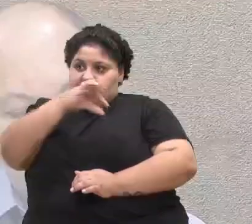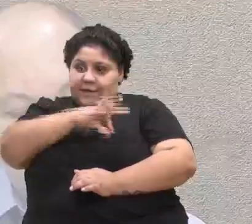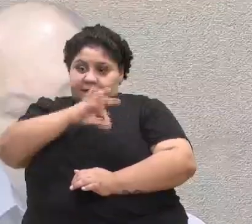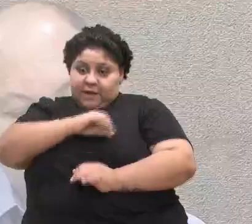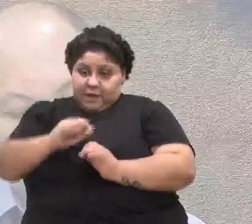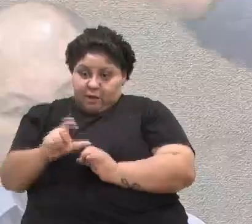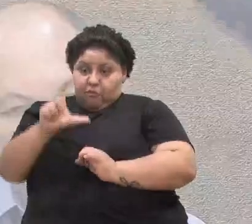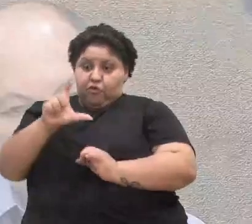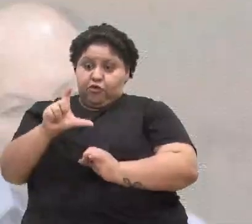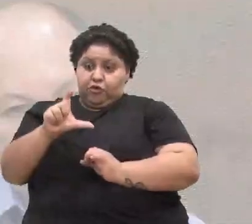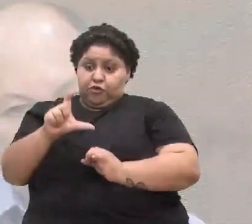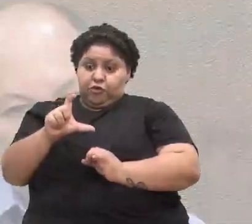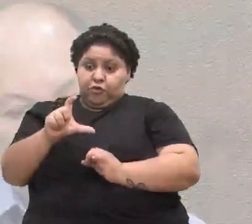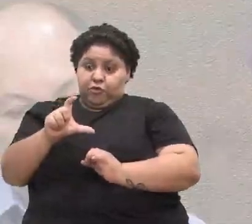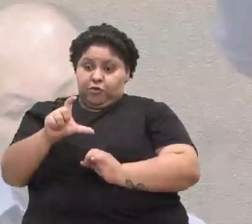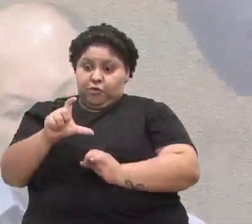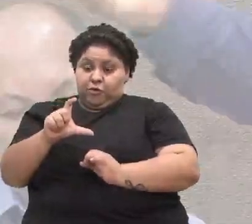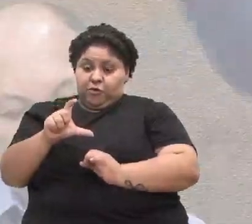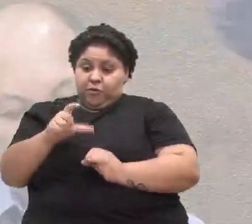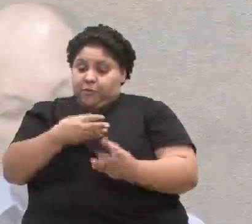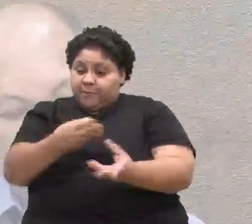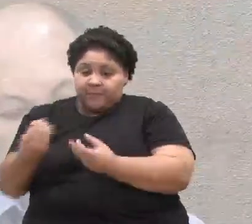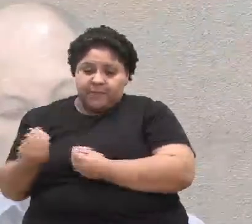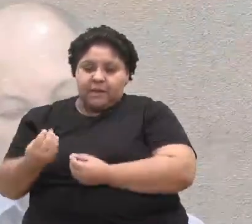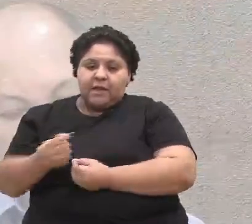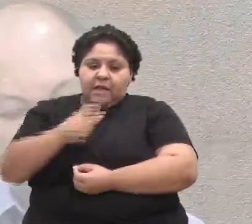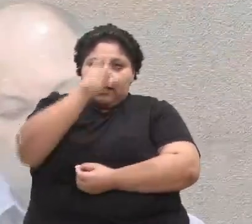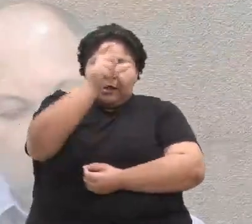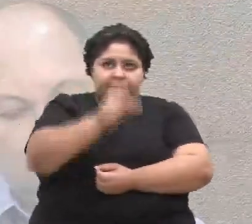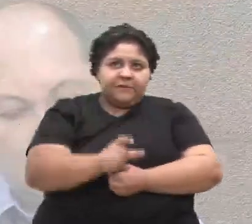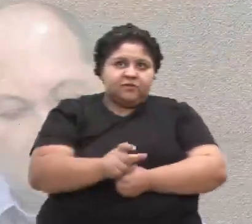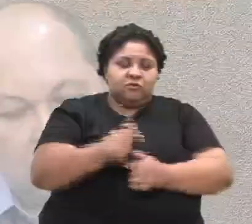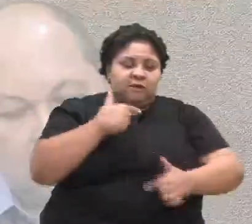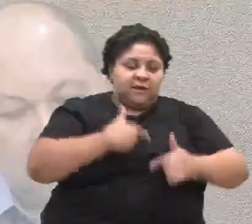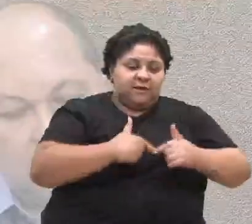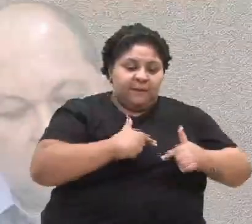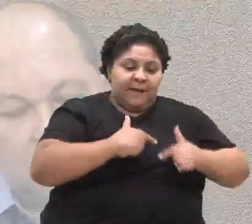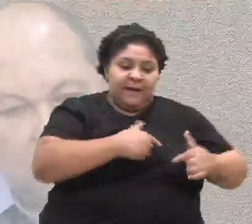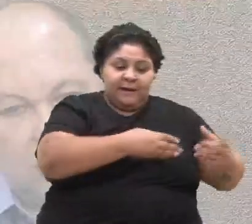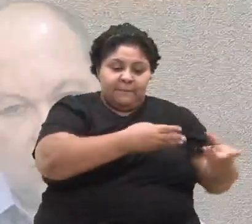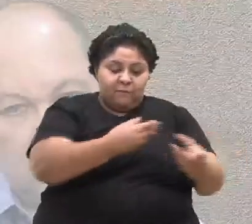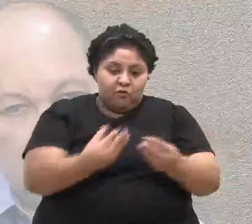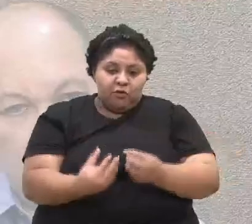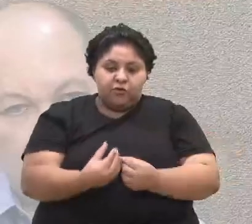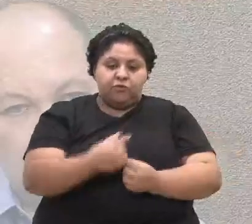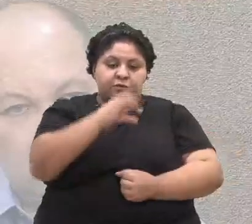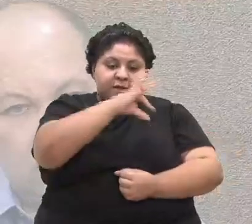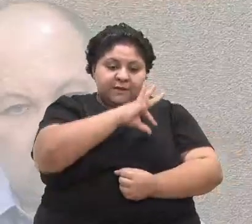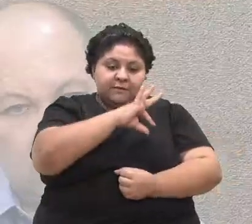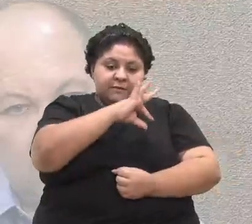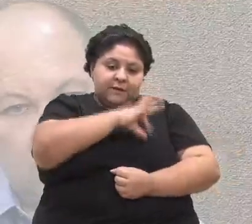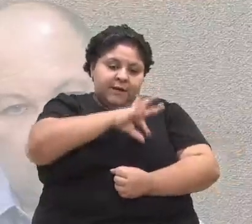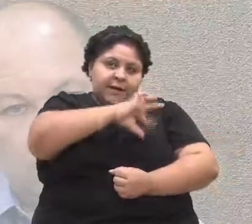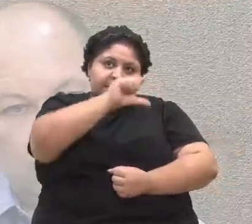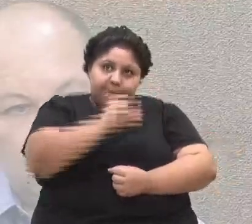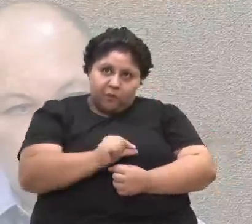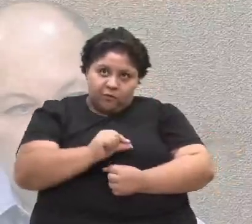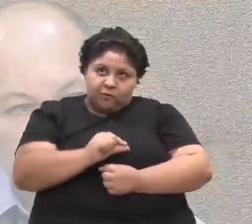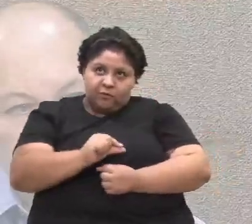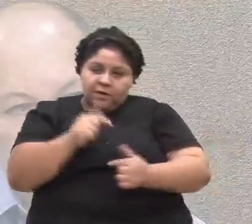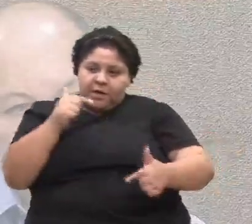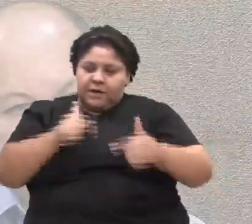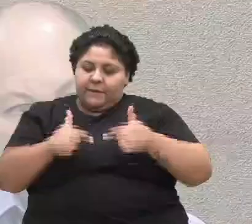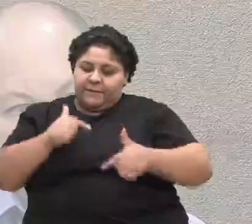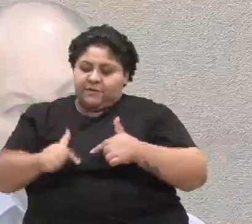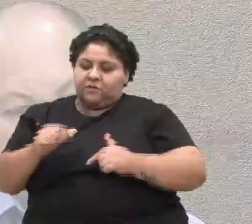pouco e trabalha muito, e aquele que ganha muito e trabalha pouco. E isso desanima o funcionário público. Nós teríamos que debater